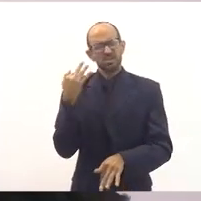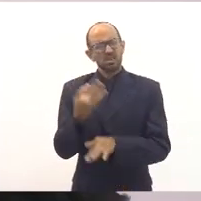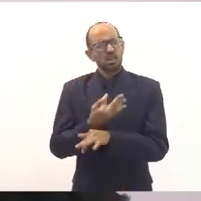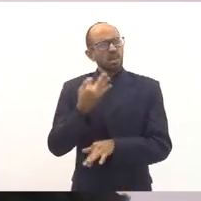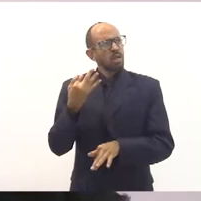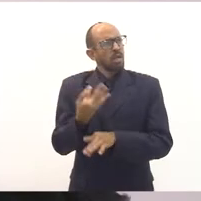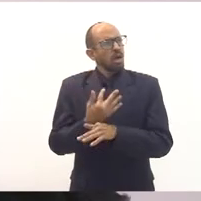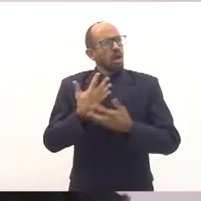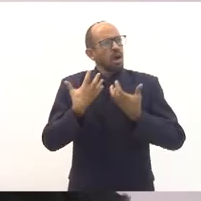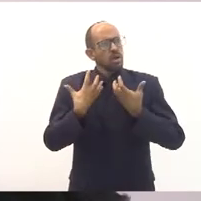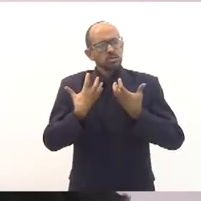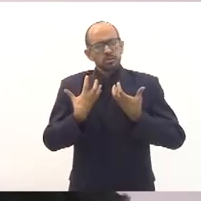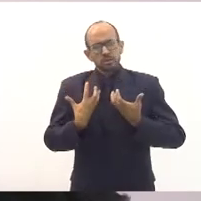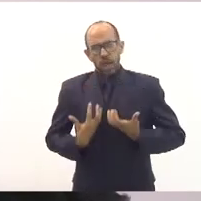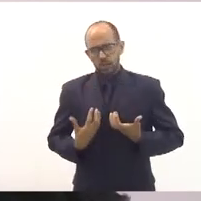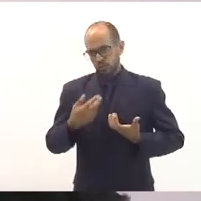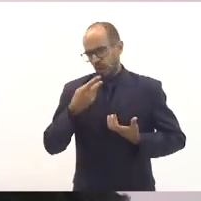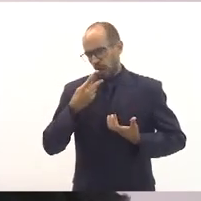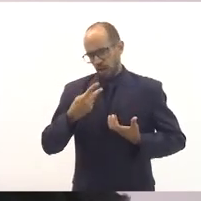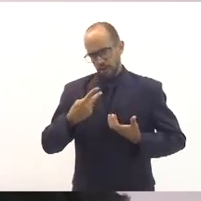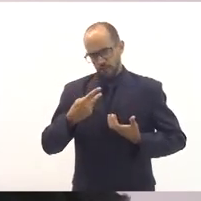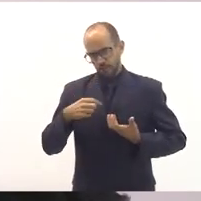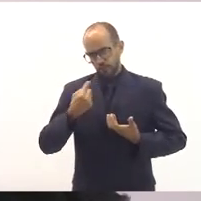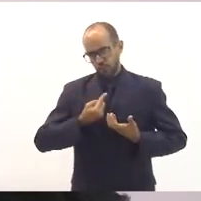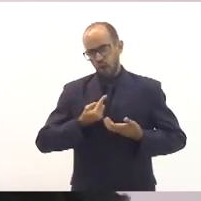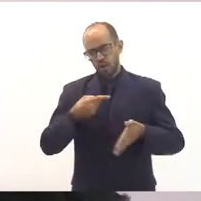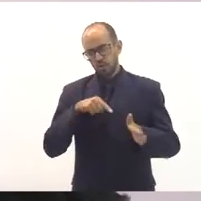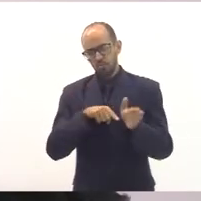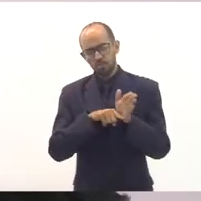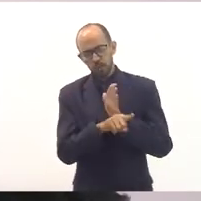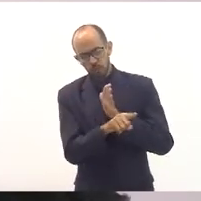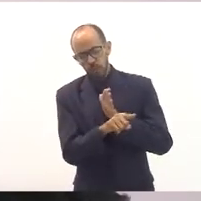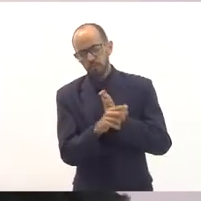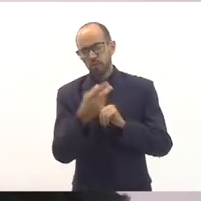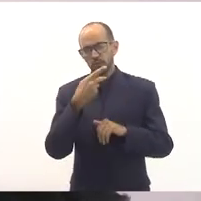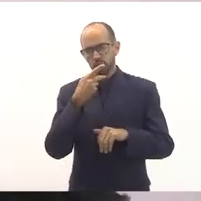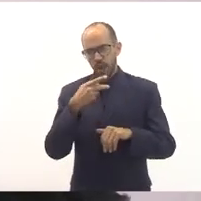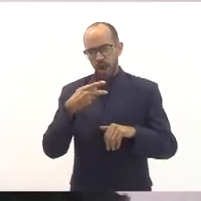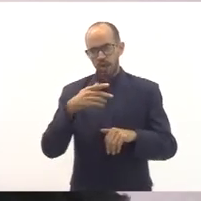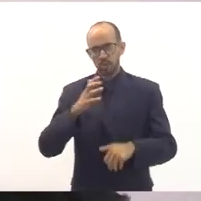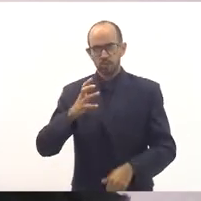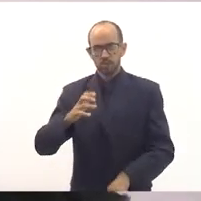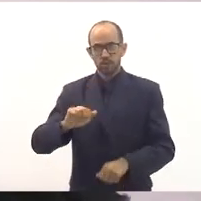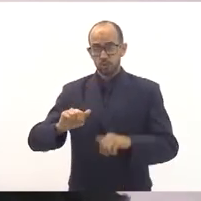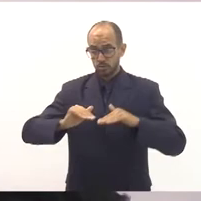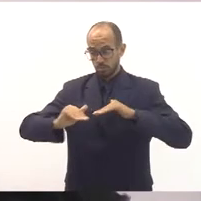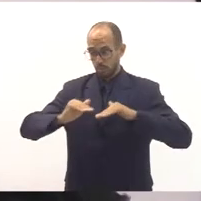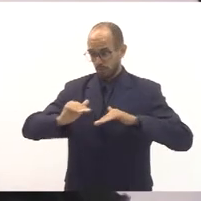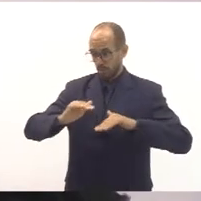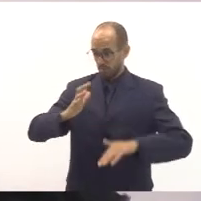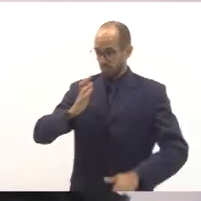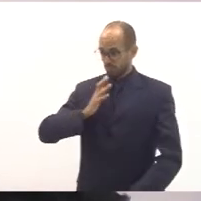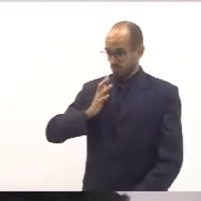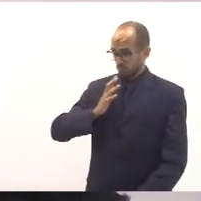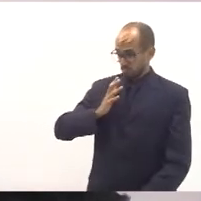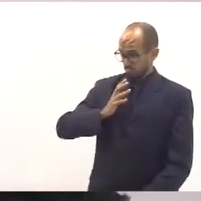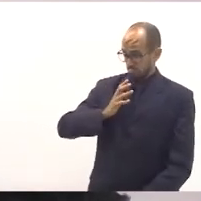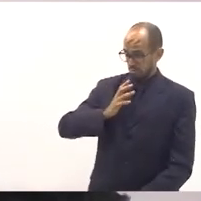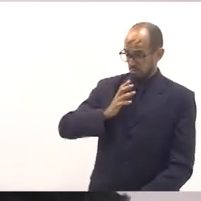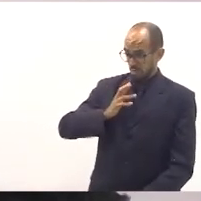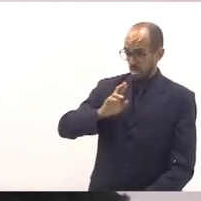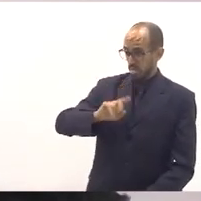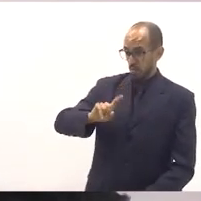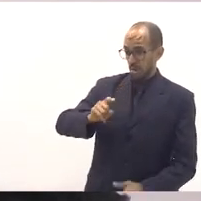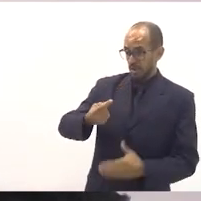falar sobre isso na realidade a gente questiona a gente fala sobre eletrização dos movimentos não no sentido de